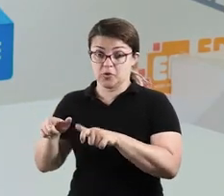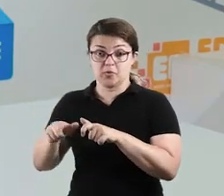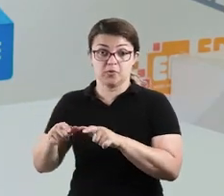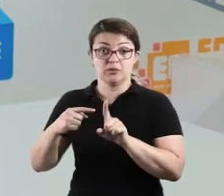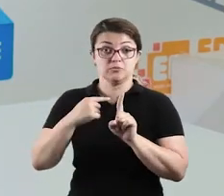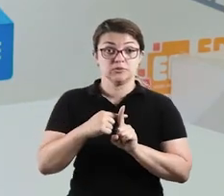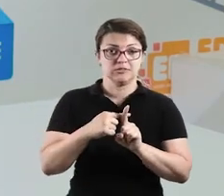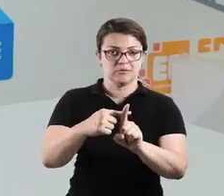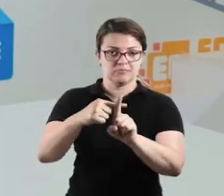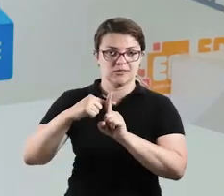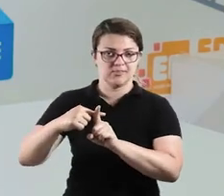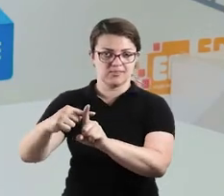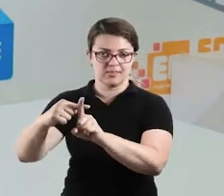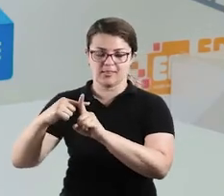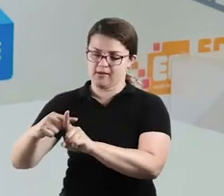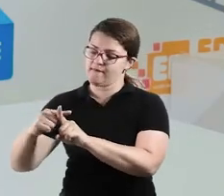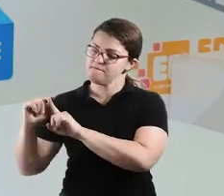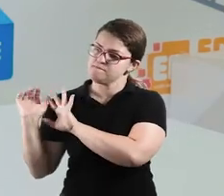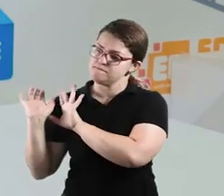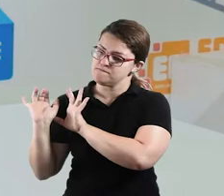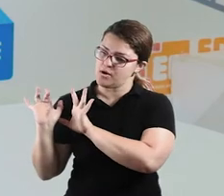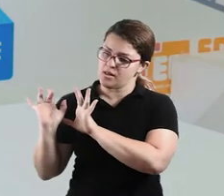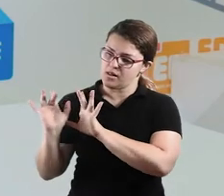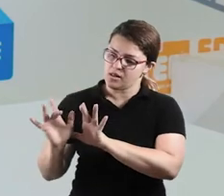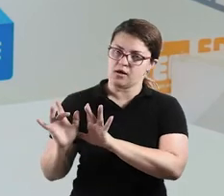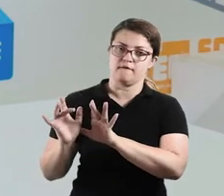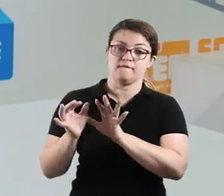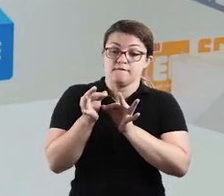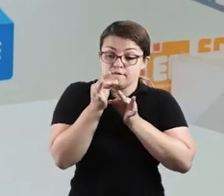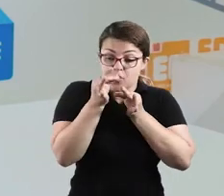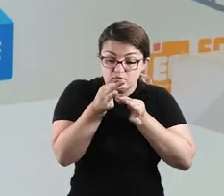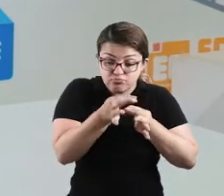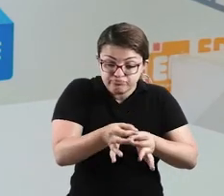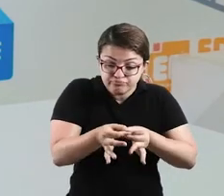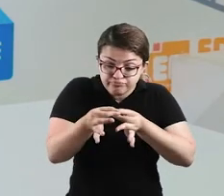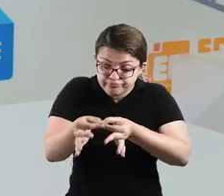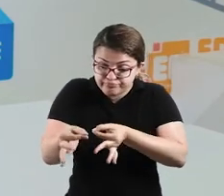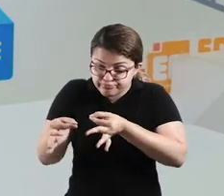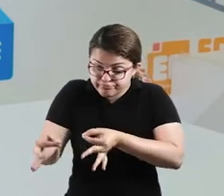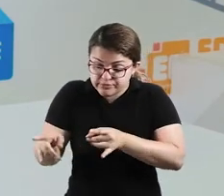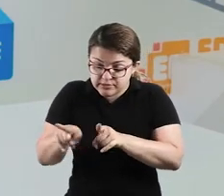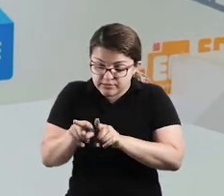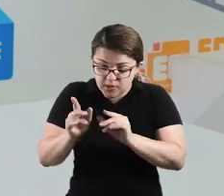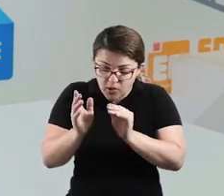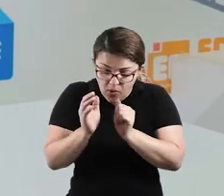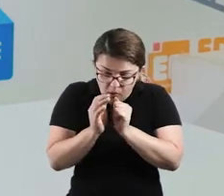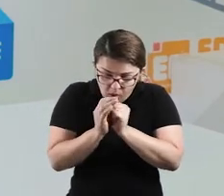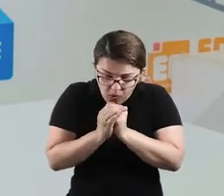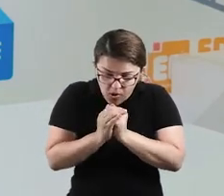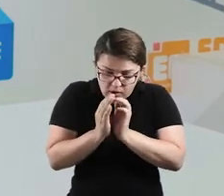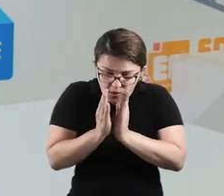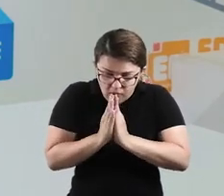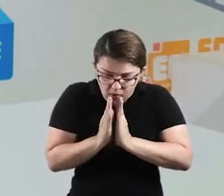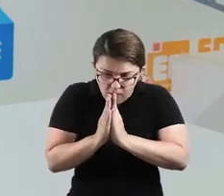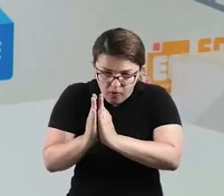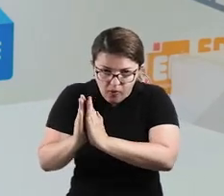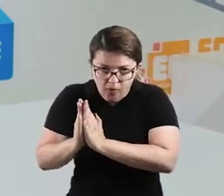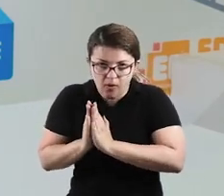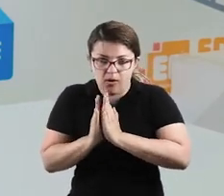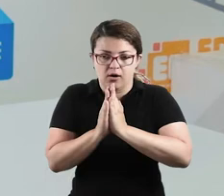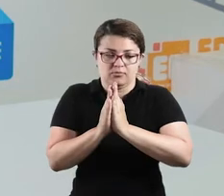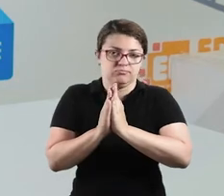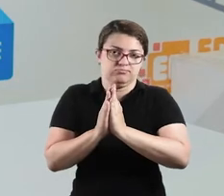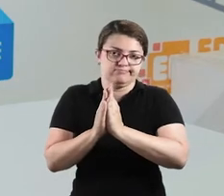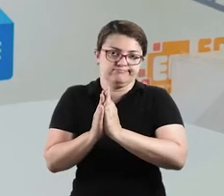uma vela, fazem uma oração. Dependendo da sua crença, existem diversos eventos diferentes para celebrar esse